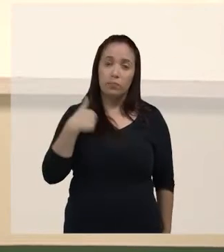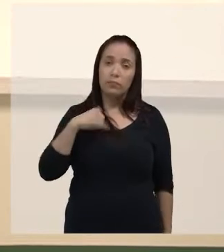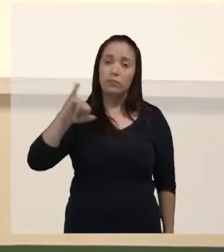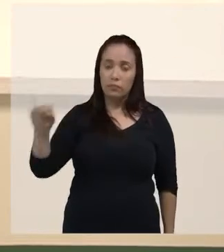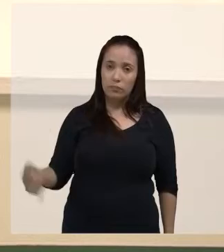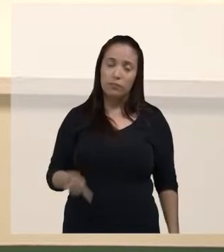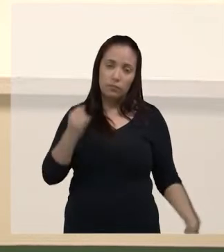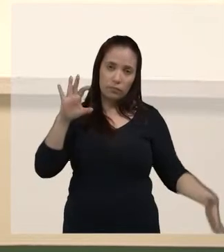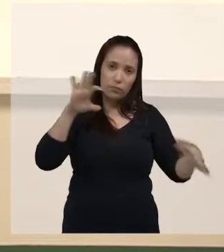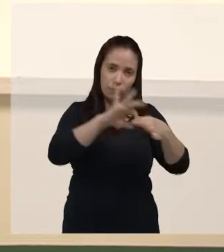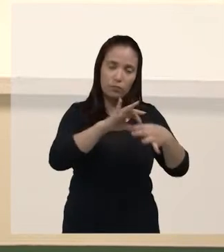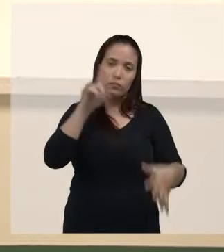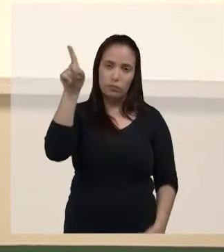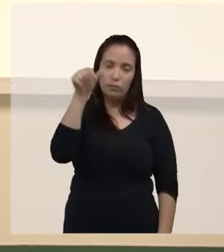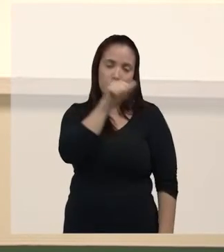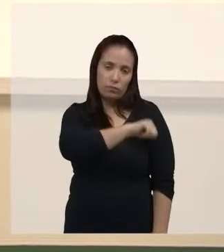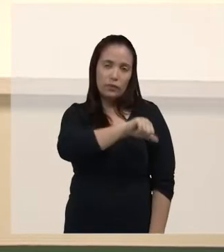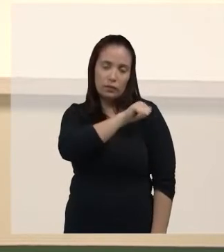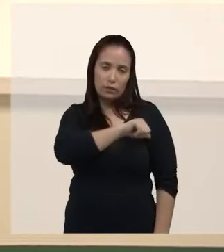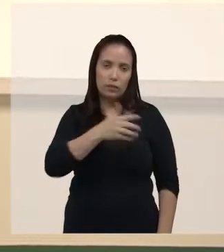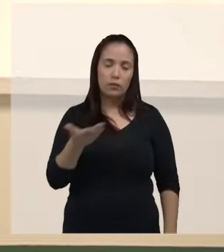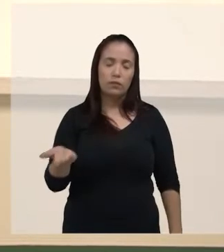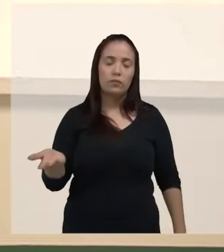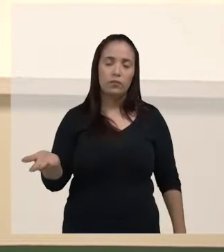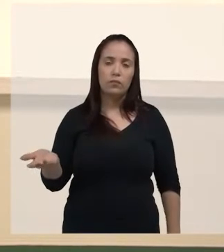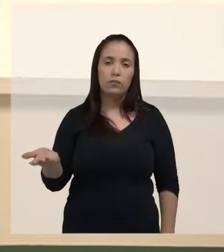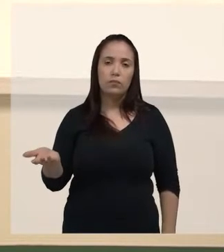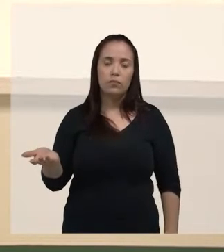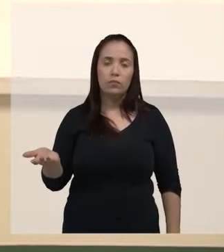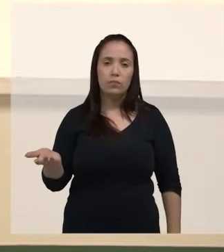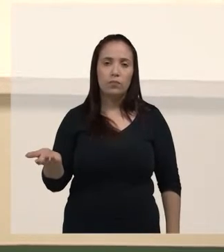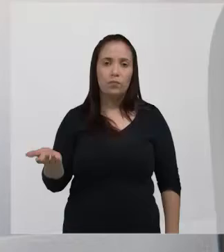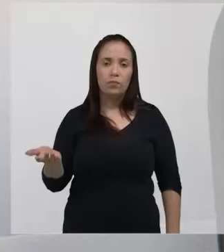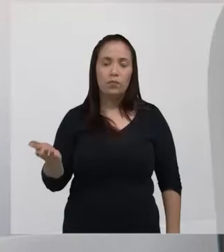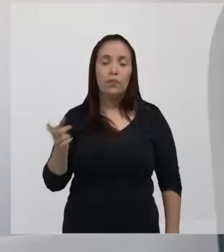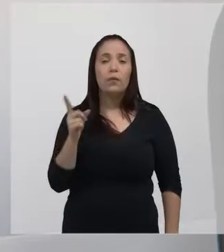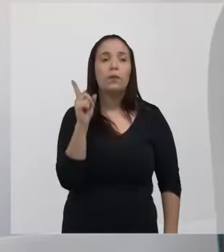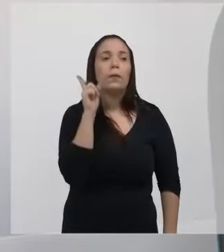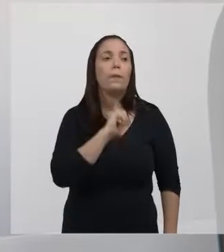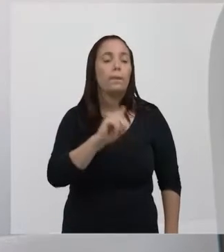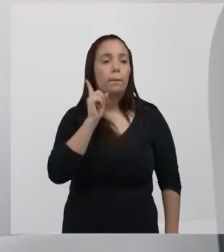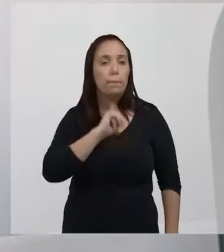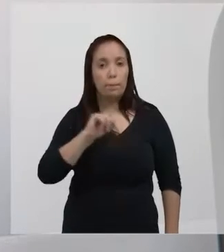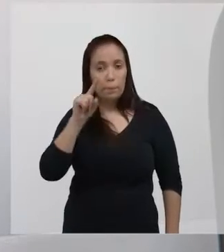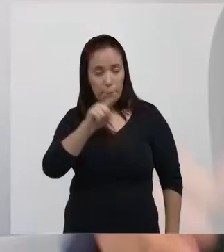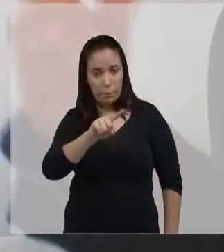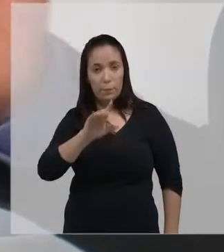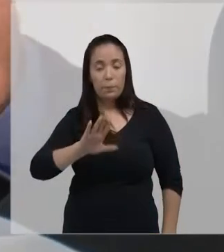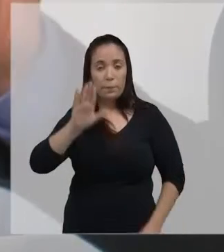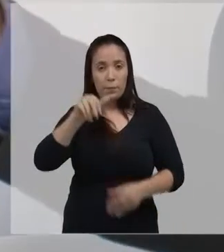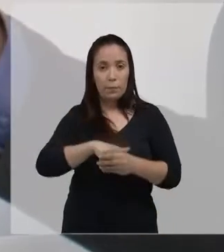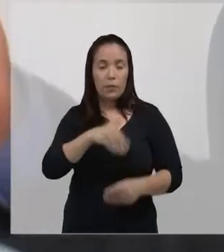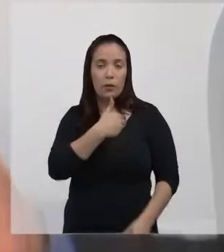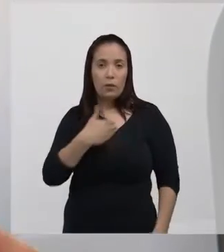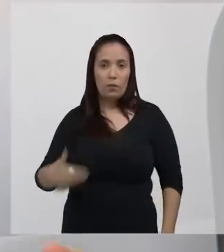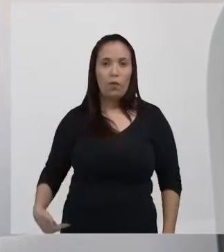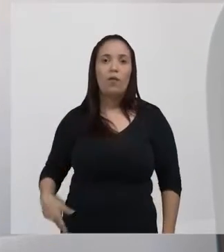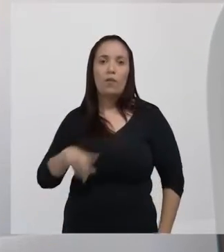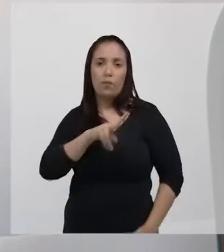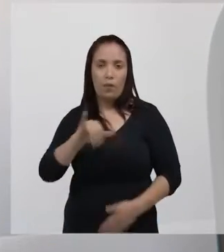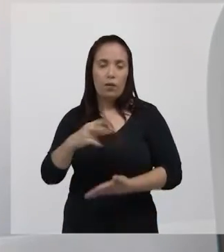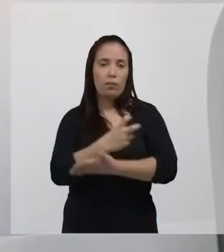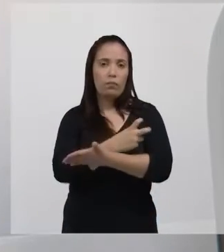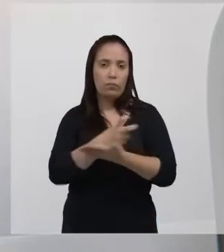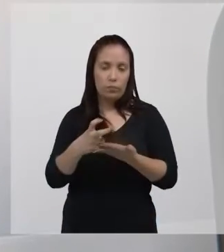pegar um gancho do Rio de Janeiro e dizer o seguinte: em Minas Gerais, o governador sofre um processo de